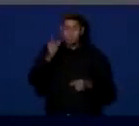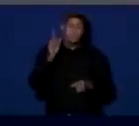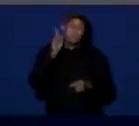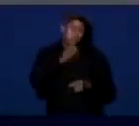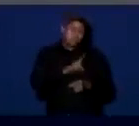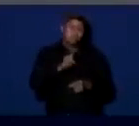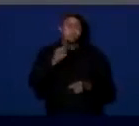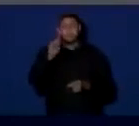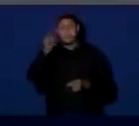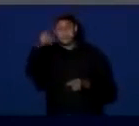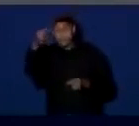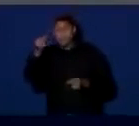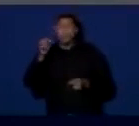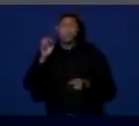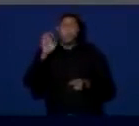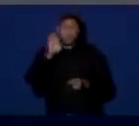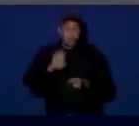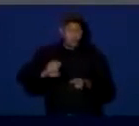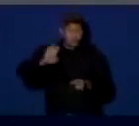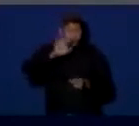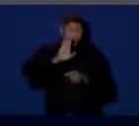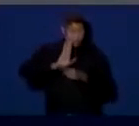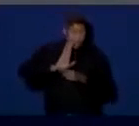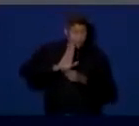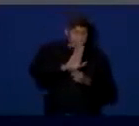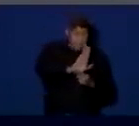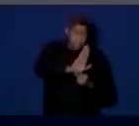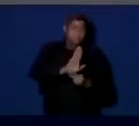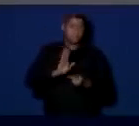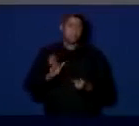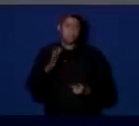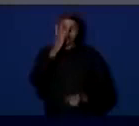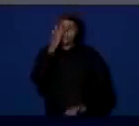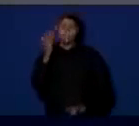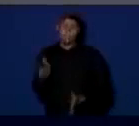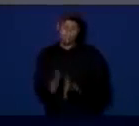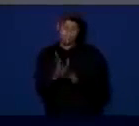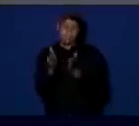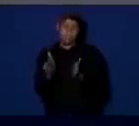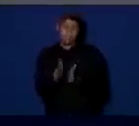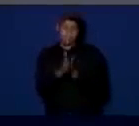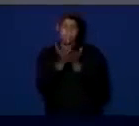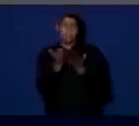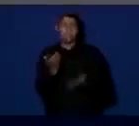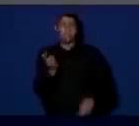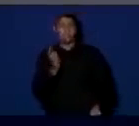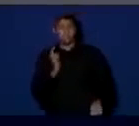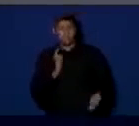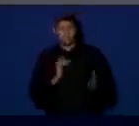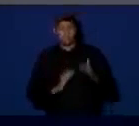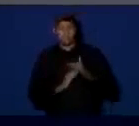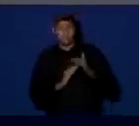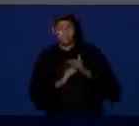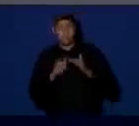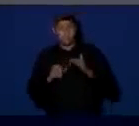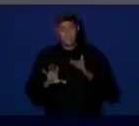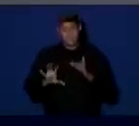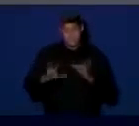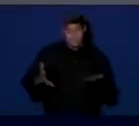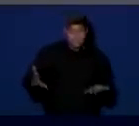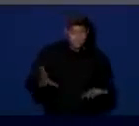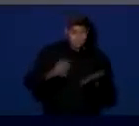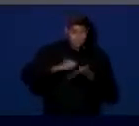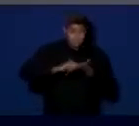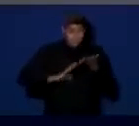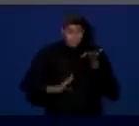QE, para favorecer o pobre, né, tendo mortgage barato, que no limite é isso. Você estimula